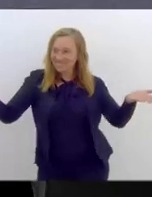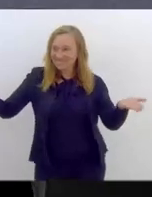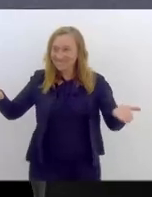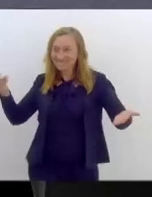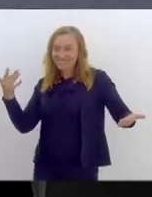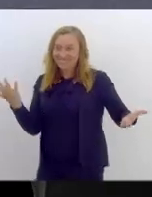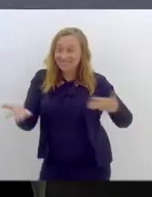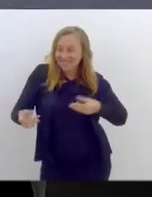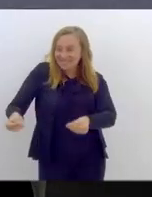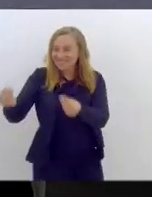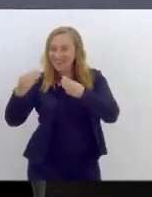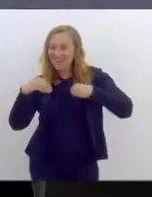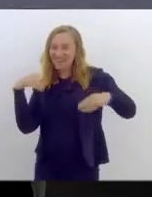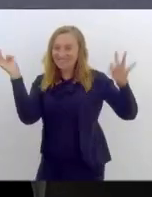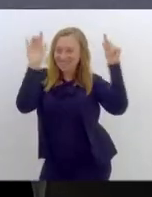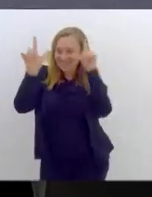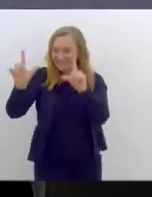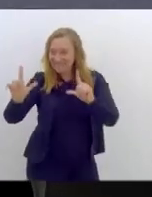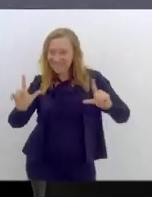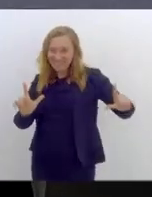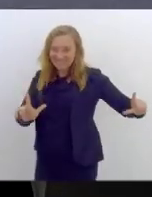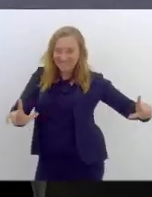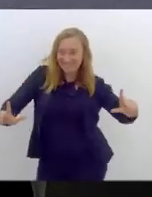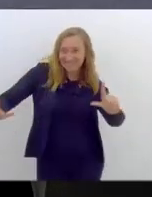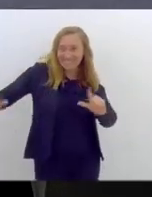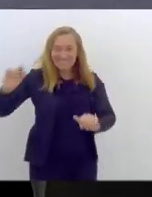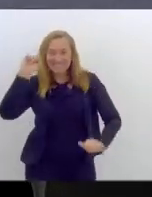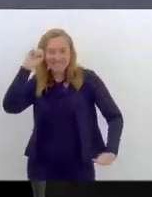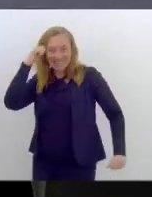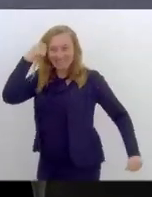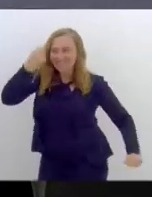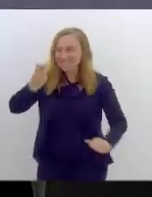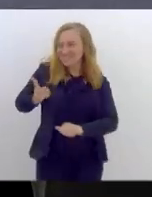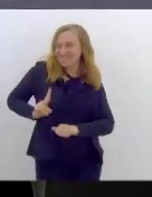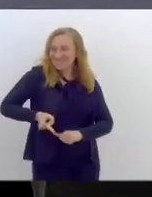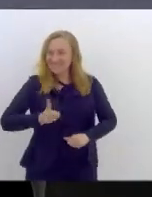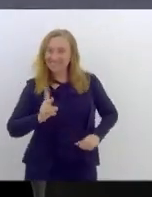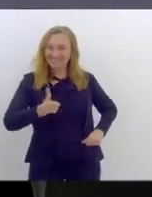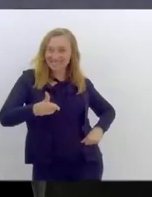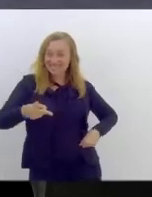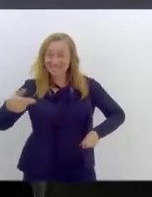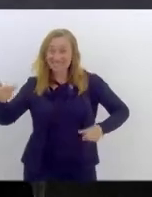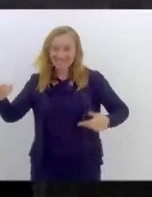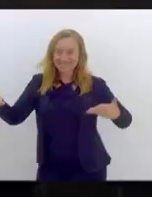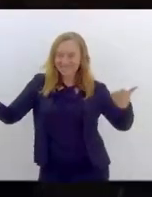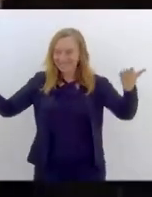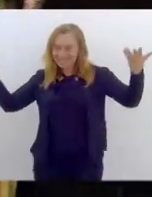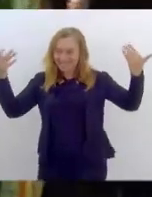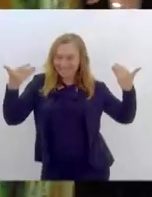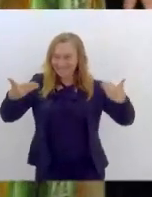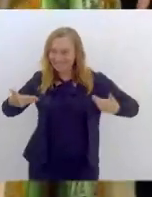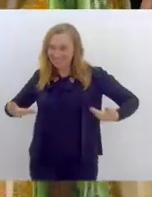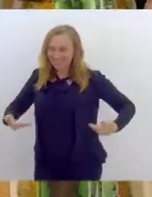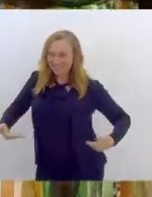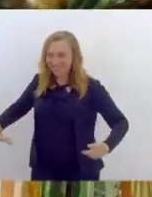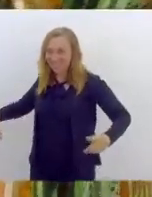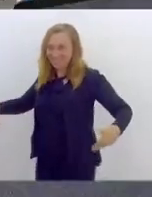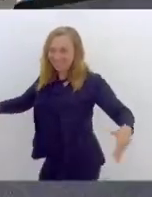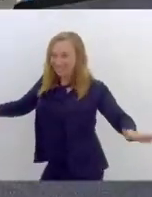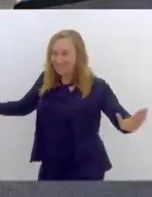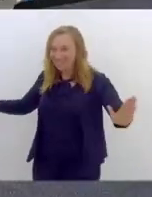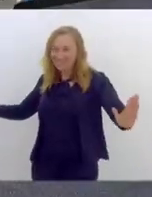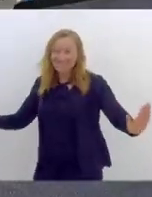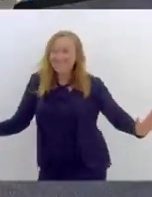Traz felicidade, negro sem emprego, ficar sem sossego.